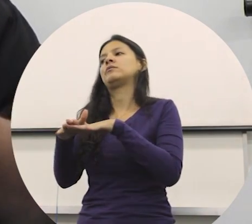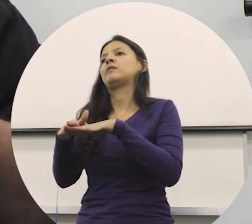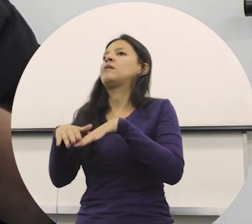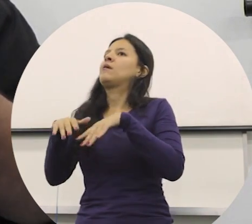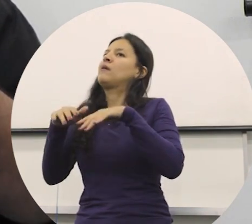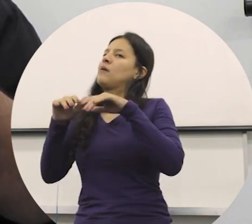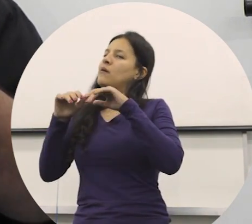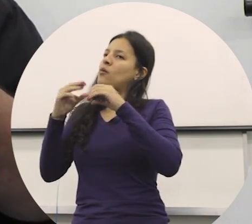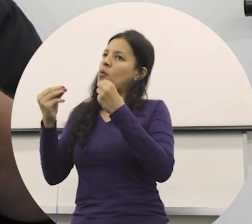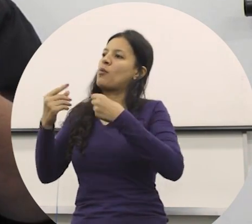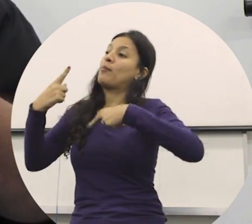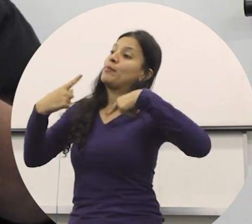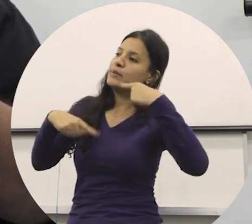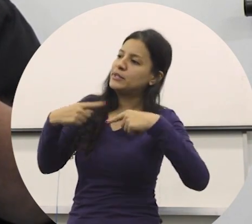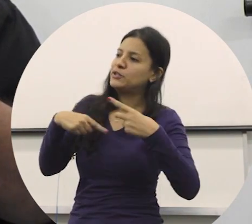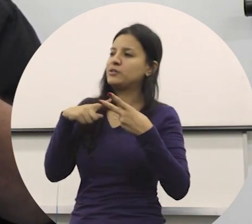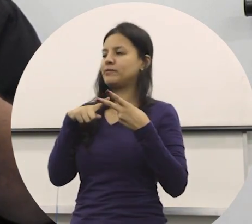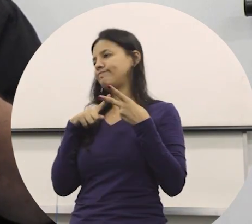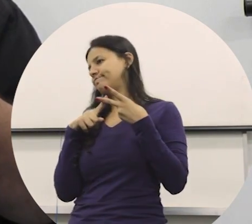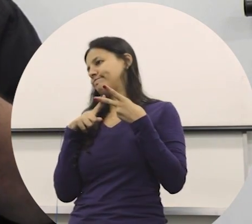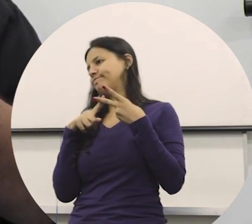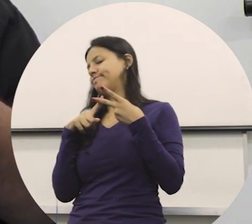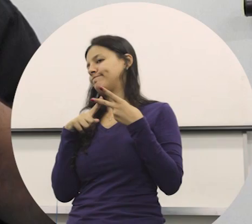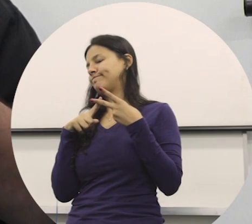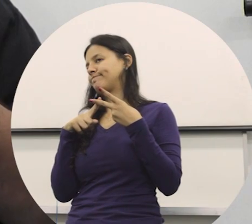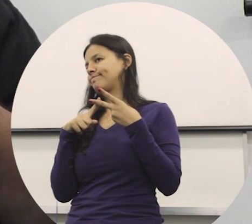questões políticas, questões